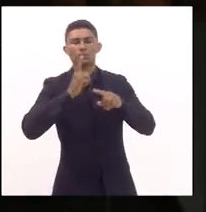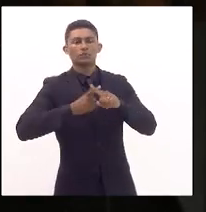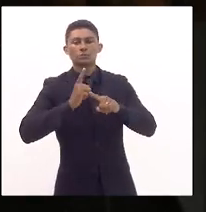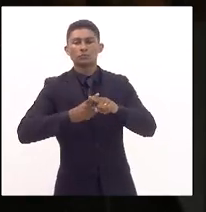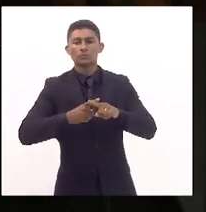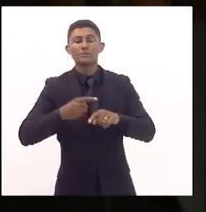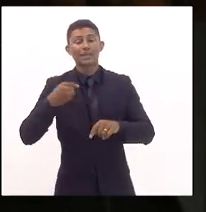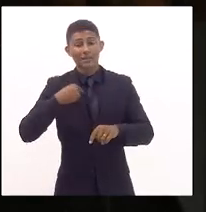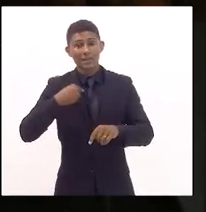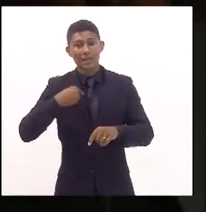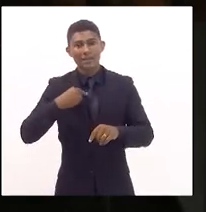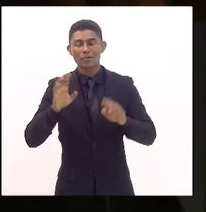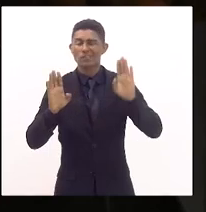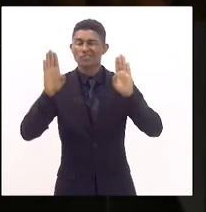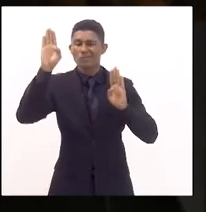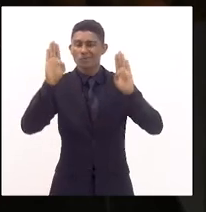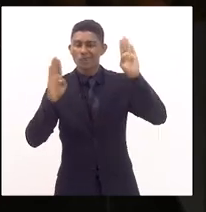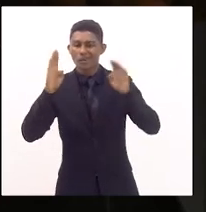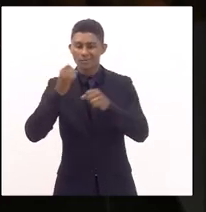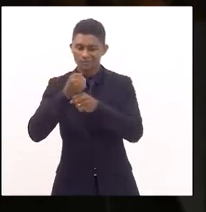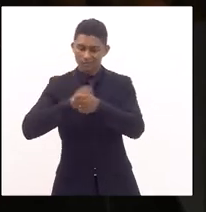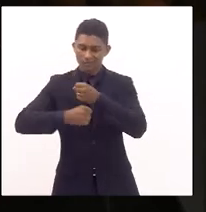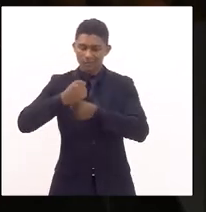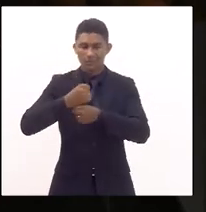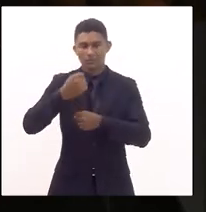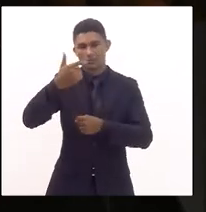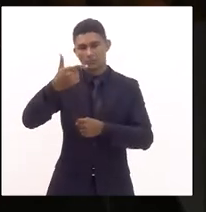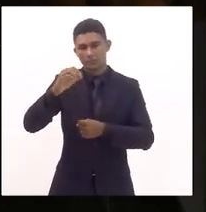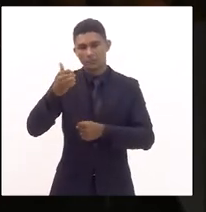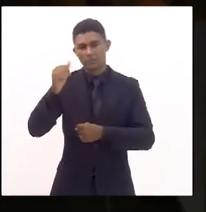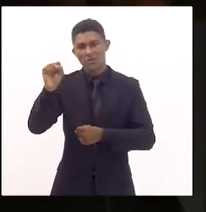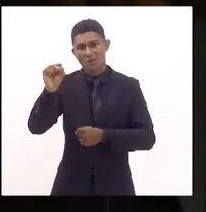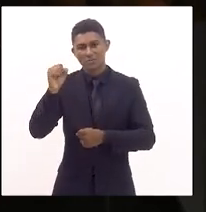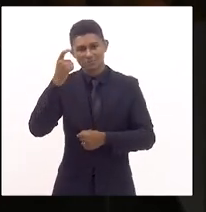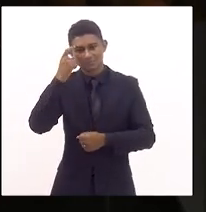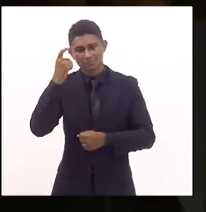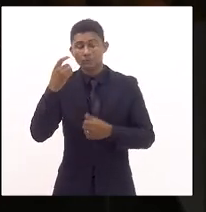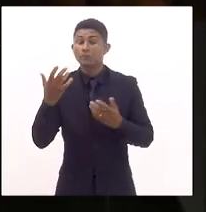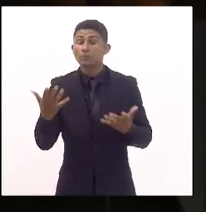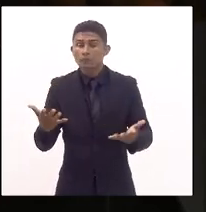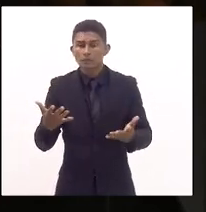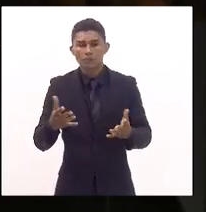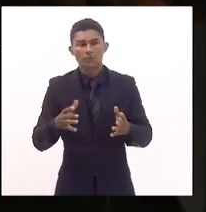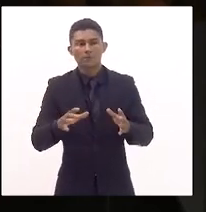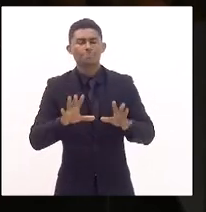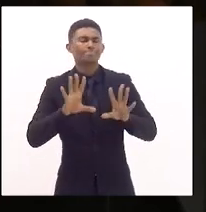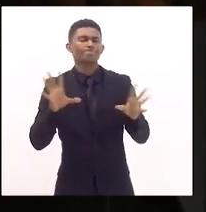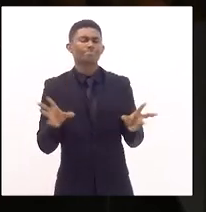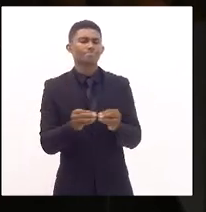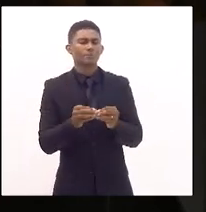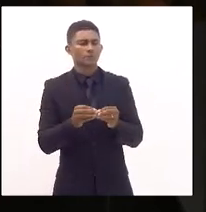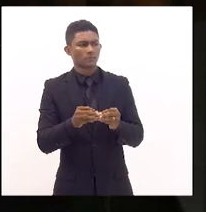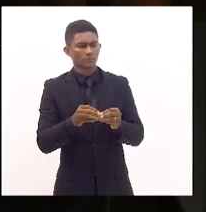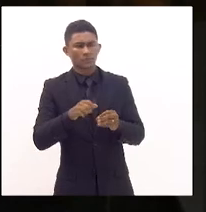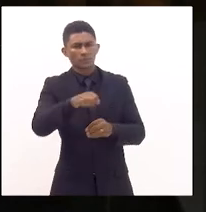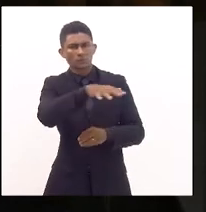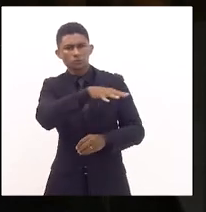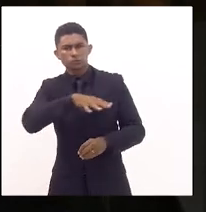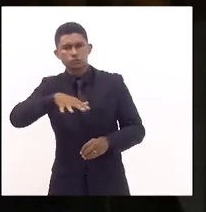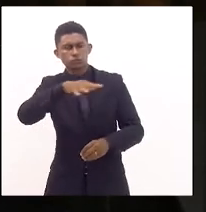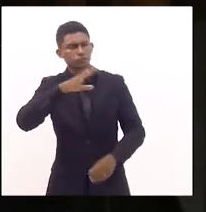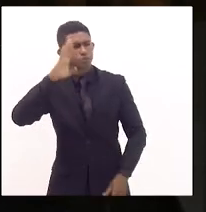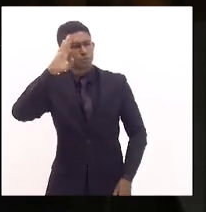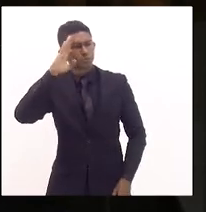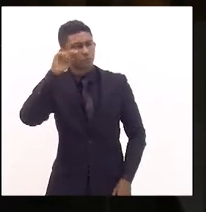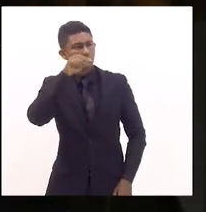estava concorrendo à eleição em 2018. Resumindo, se nas Forças Armadas, com um efetivo